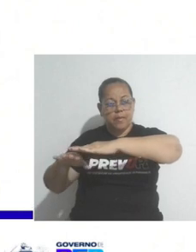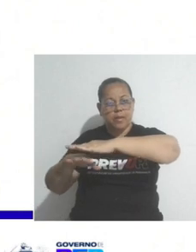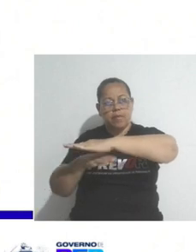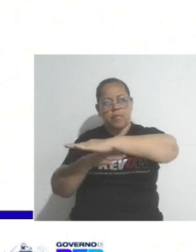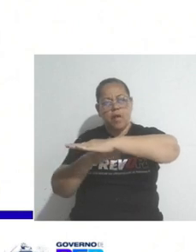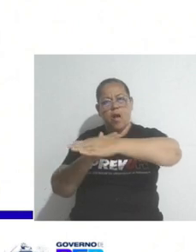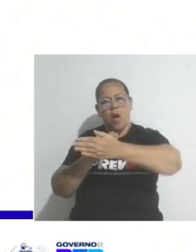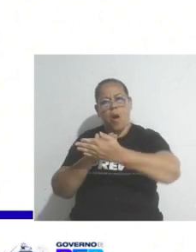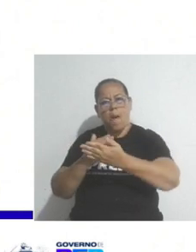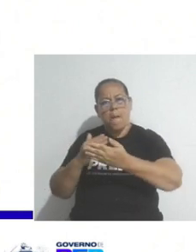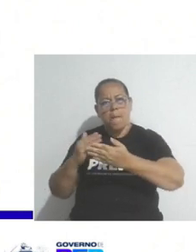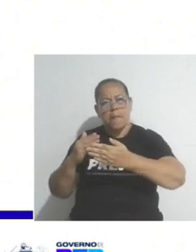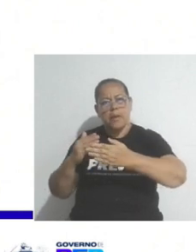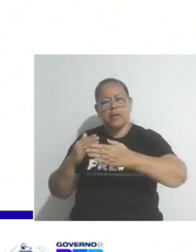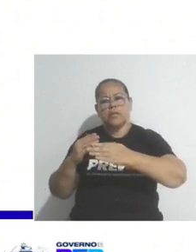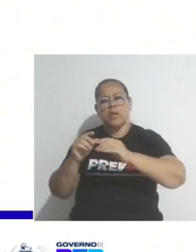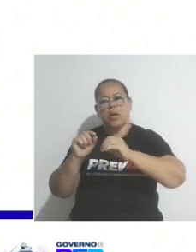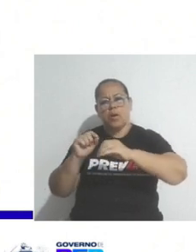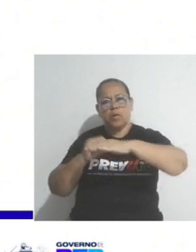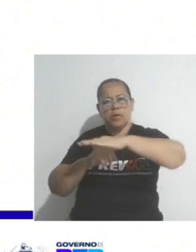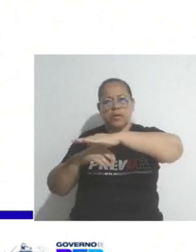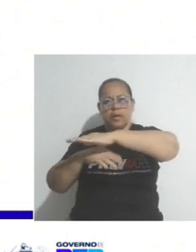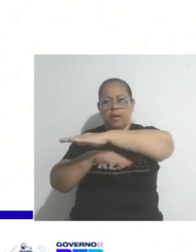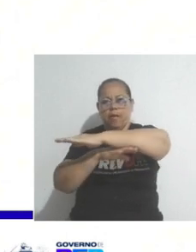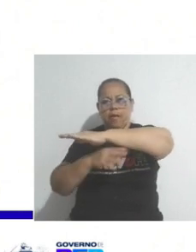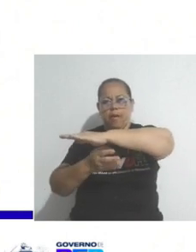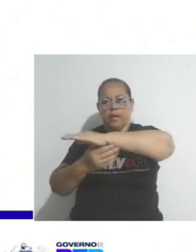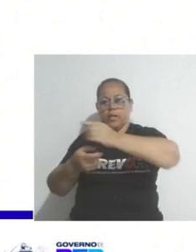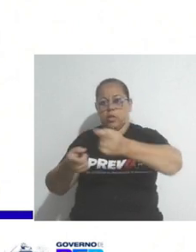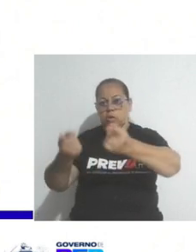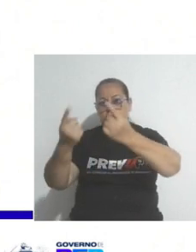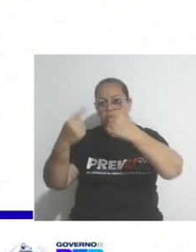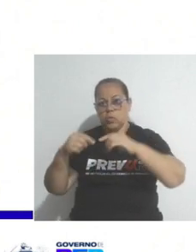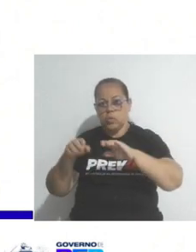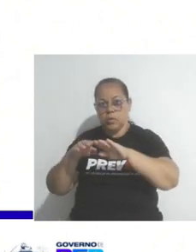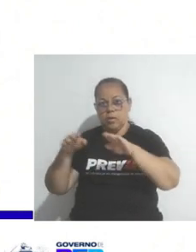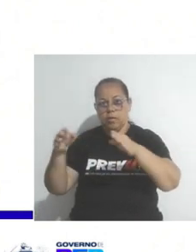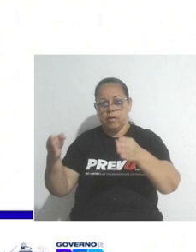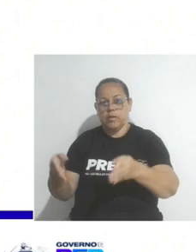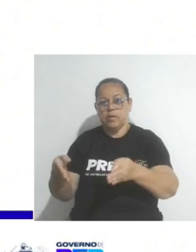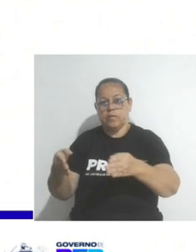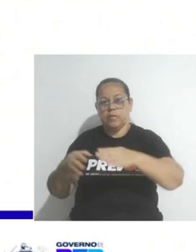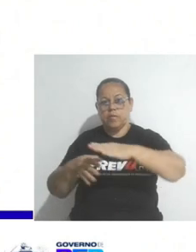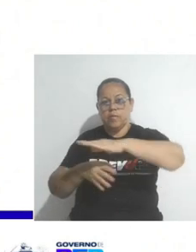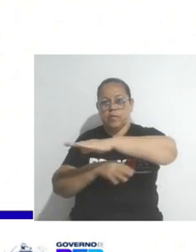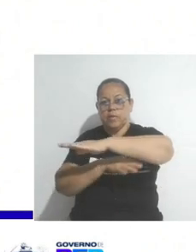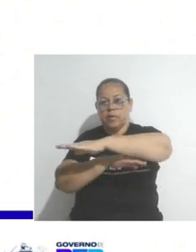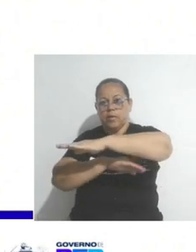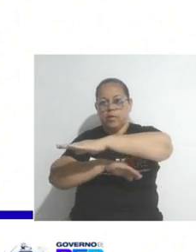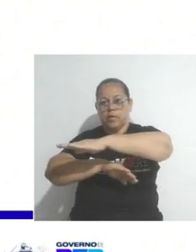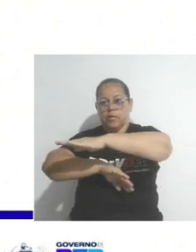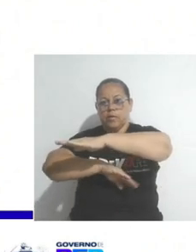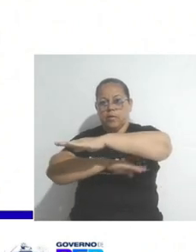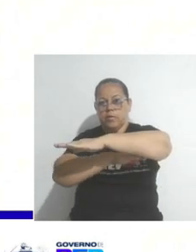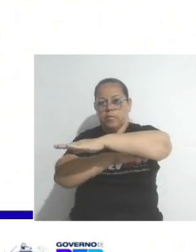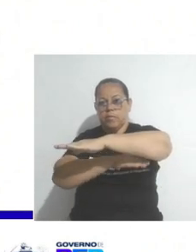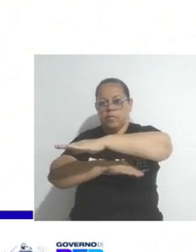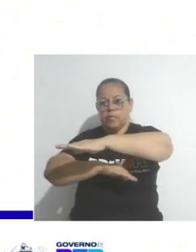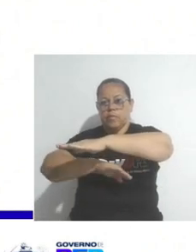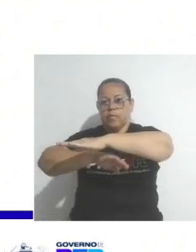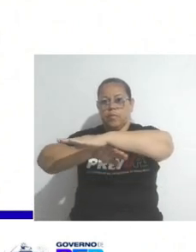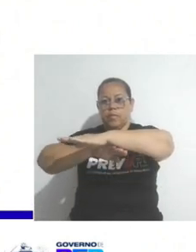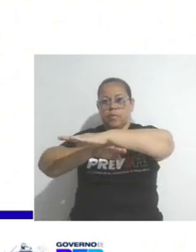começam a dissolver no segundo bloco essa estrutura formando um bolsão um grande